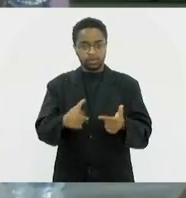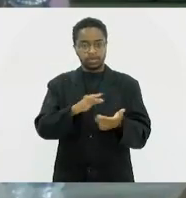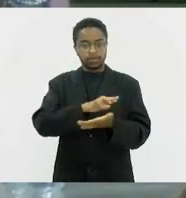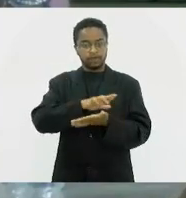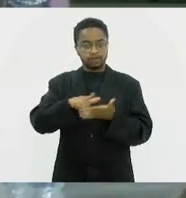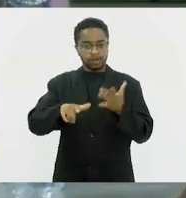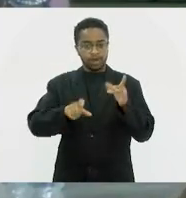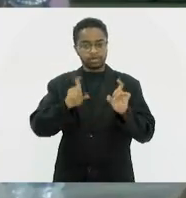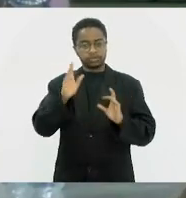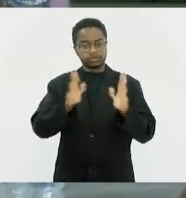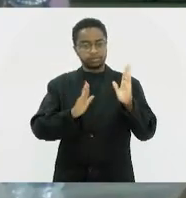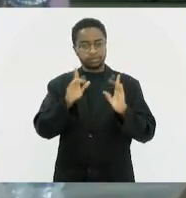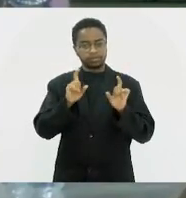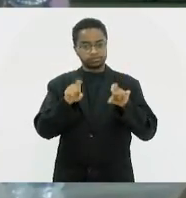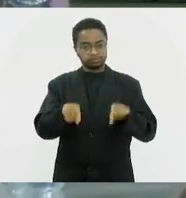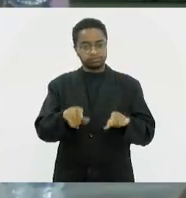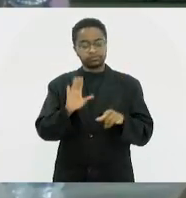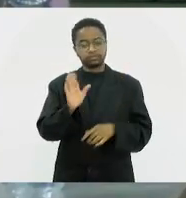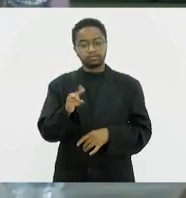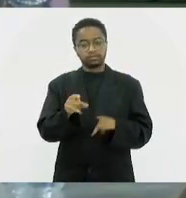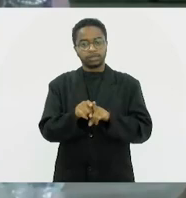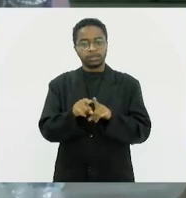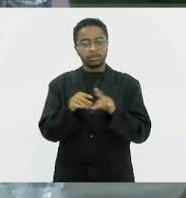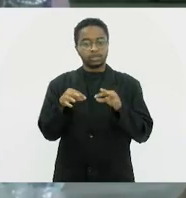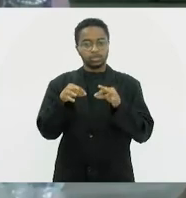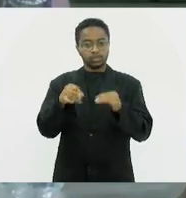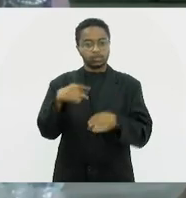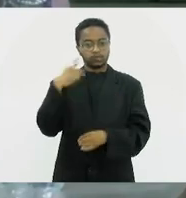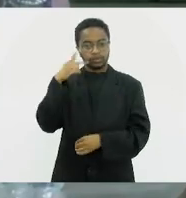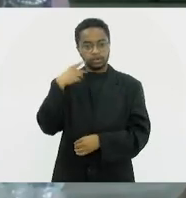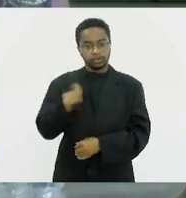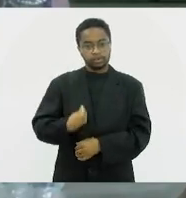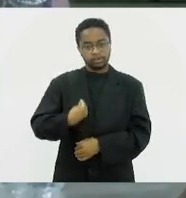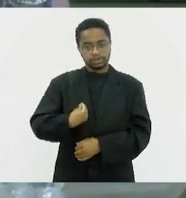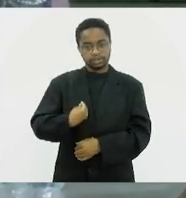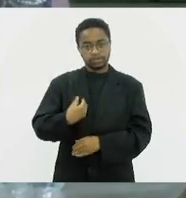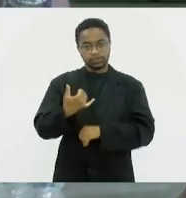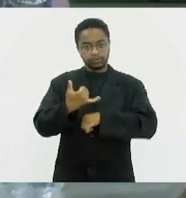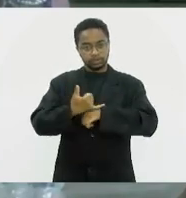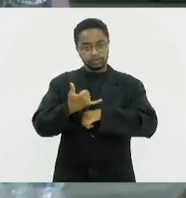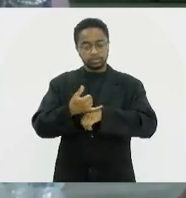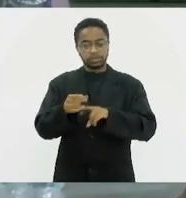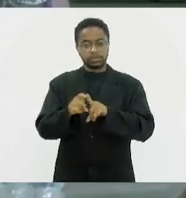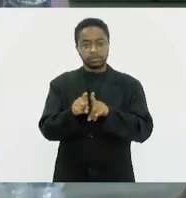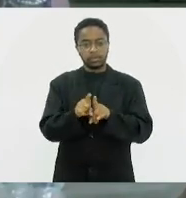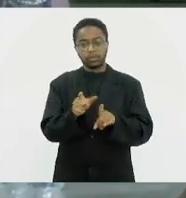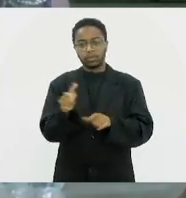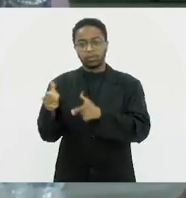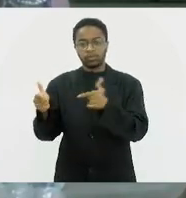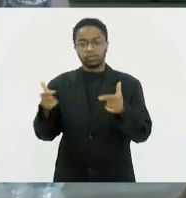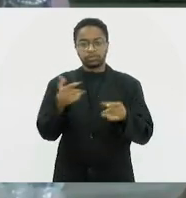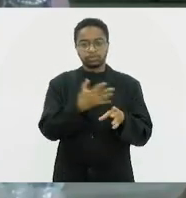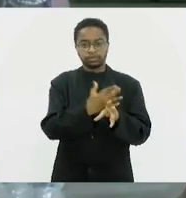mandatos. Agradeço a todos os vereadores aqui presentes, tanto de Volta Redonda como das cidades